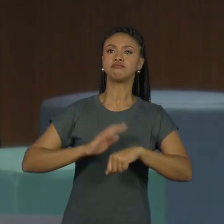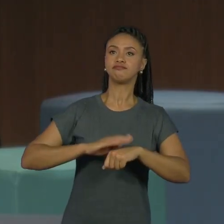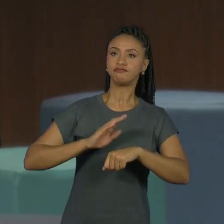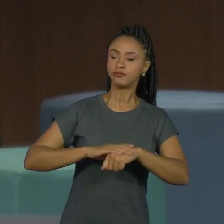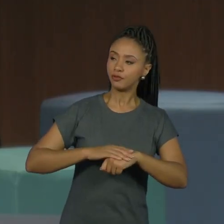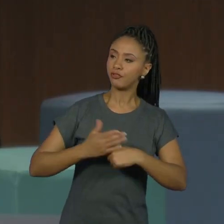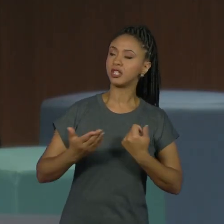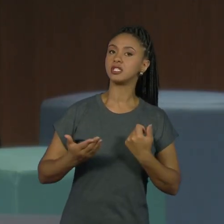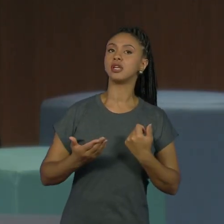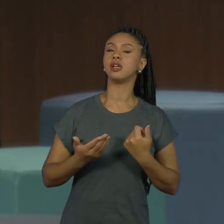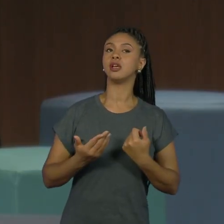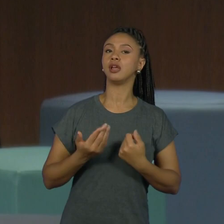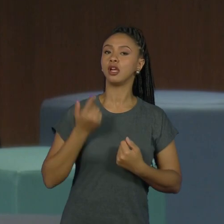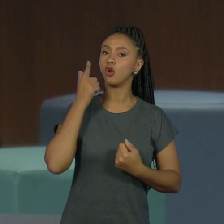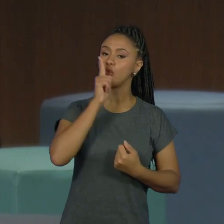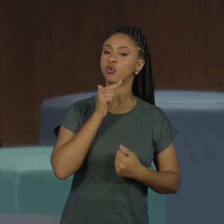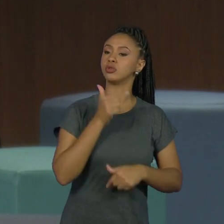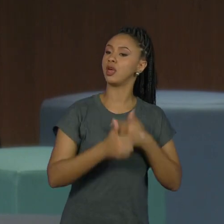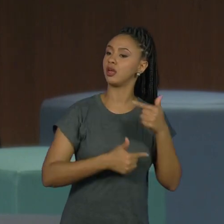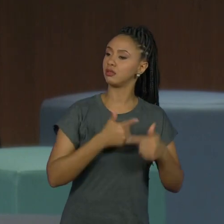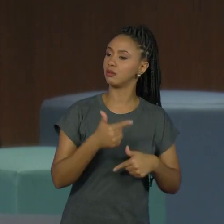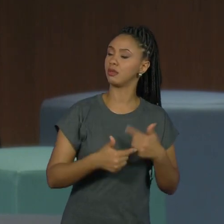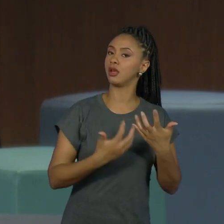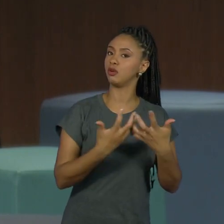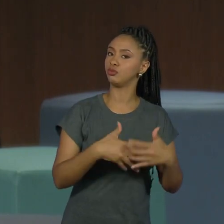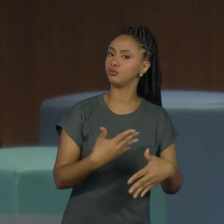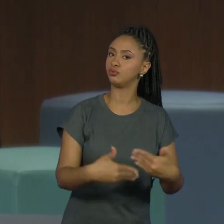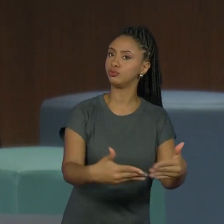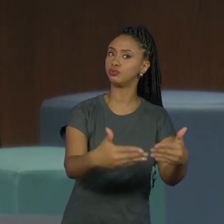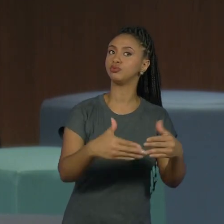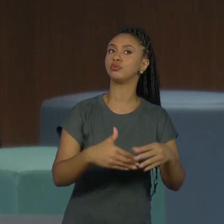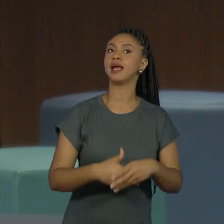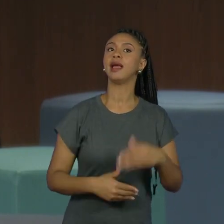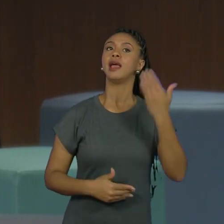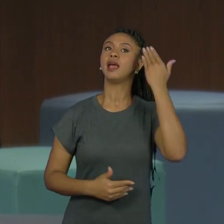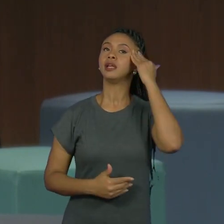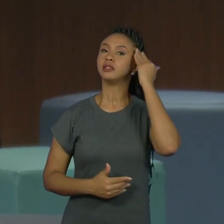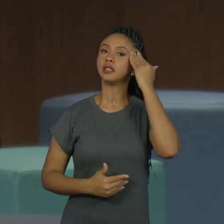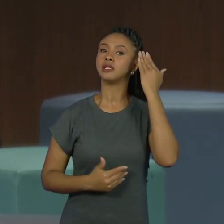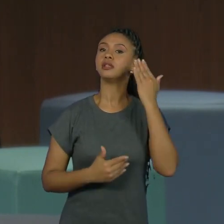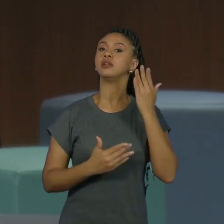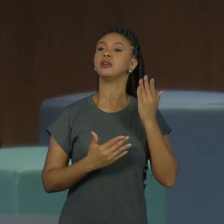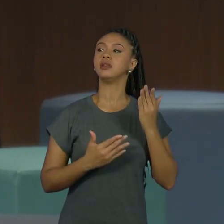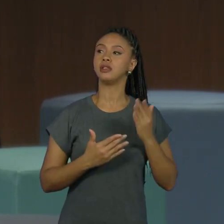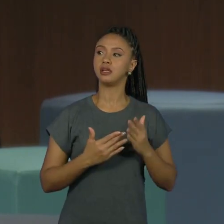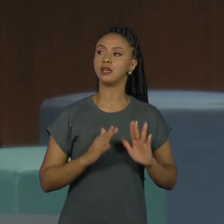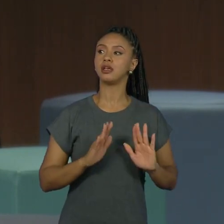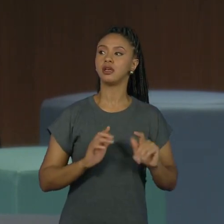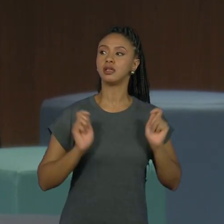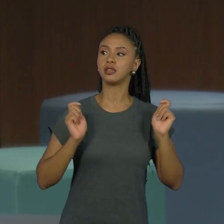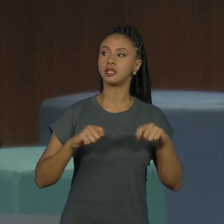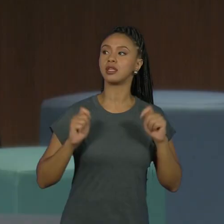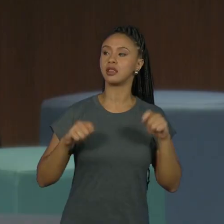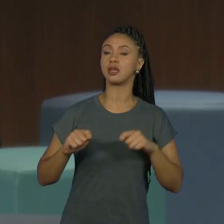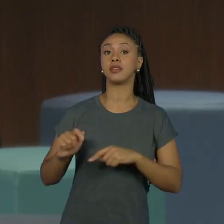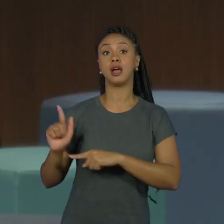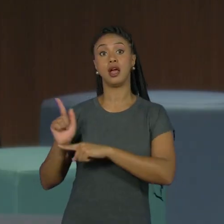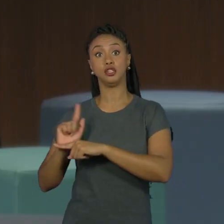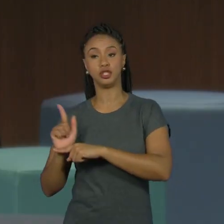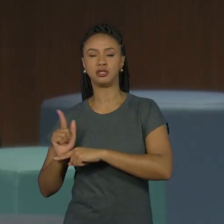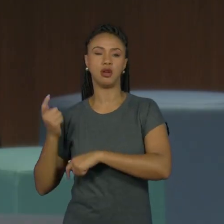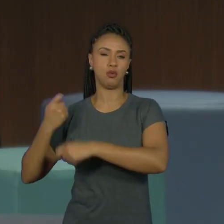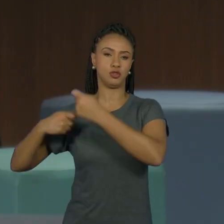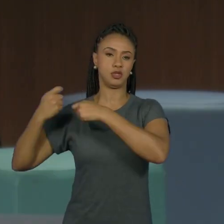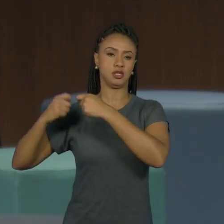que ela é capaz de entregar, entender essa utilidade, essa função dela para a gestão da organização como um